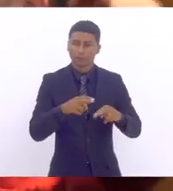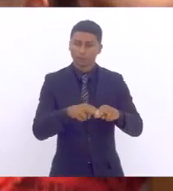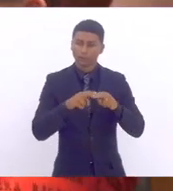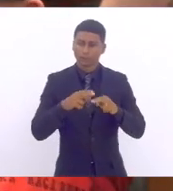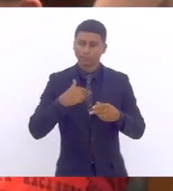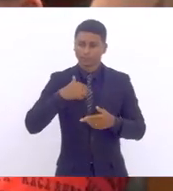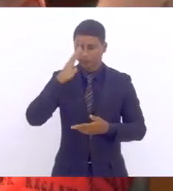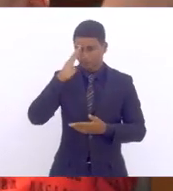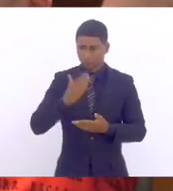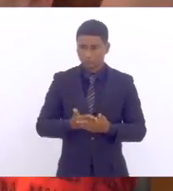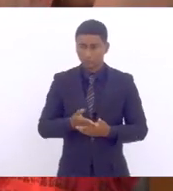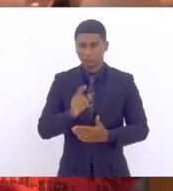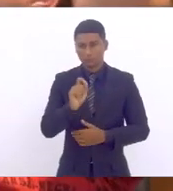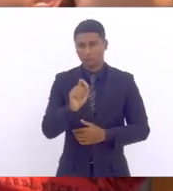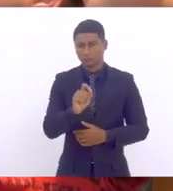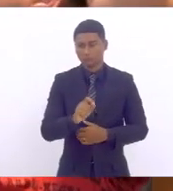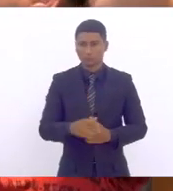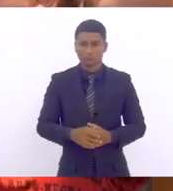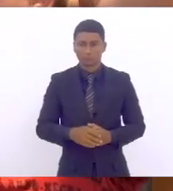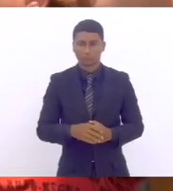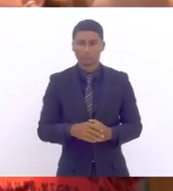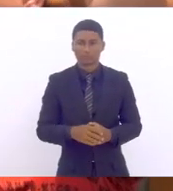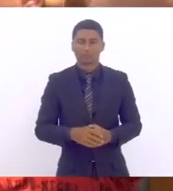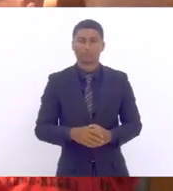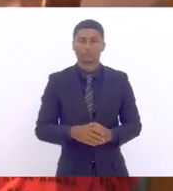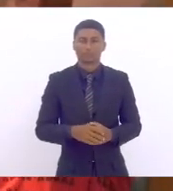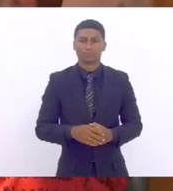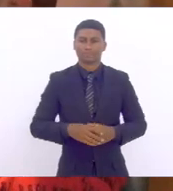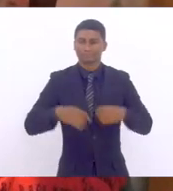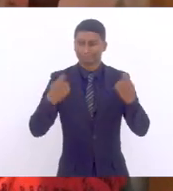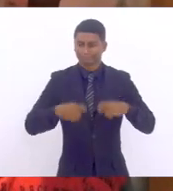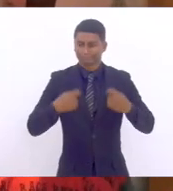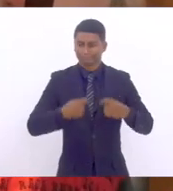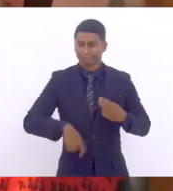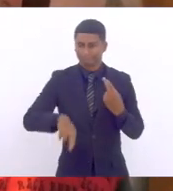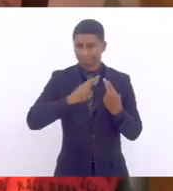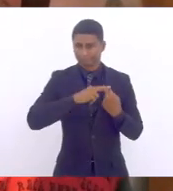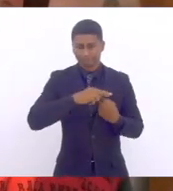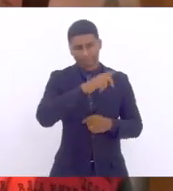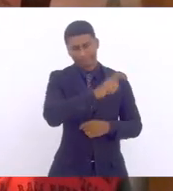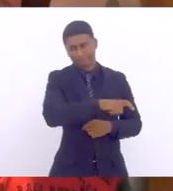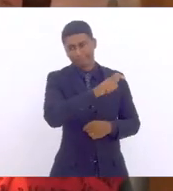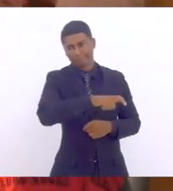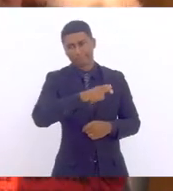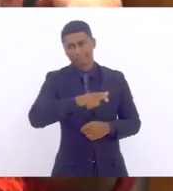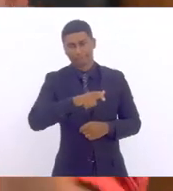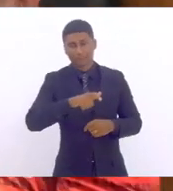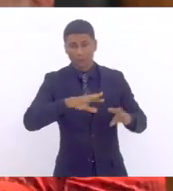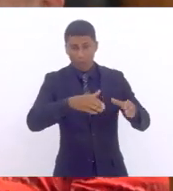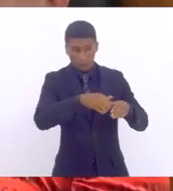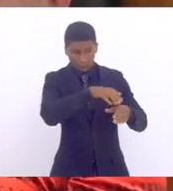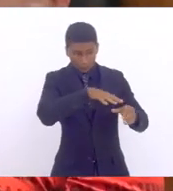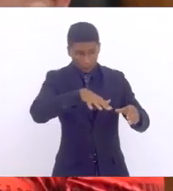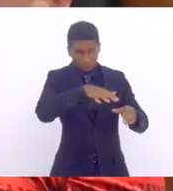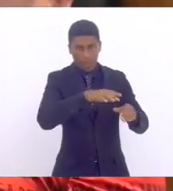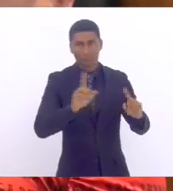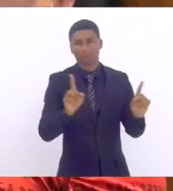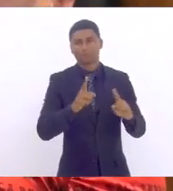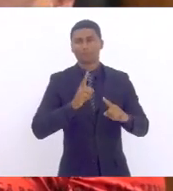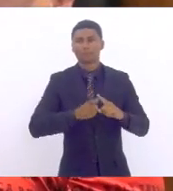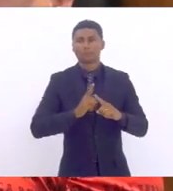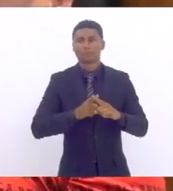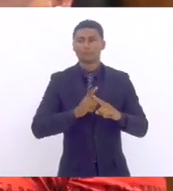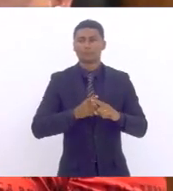acredito que se impõe uma prevenção efetiva, que responsabilize-se os indivíduos e não as torcidas. Afinal, os anos a fio